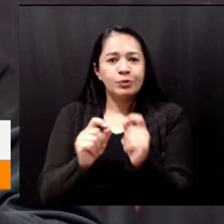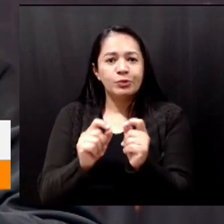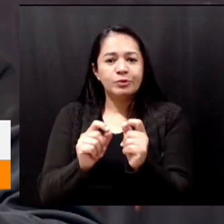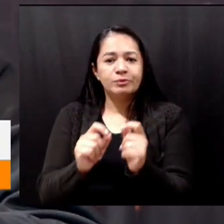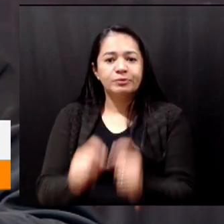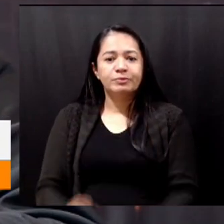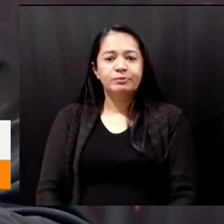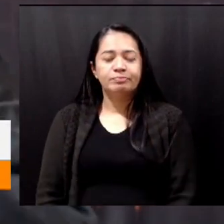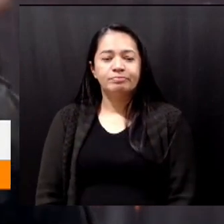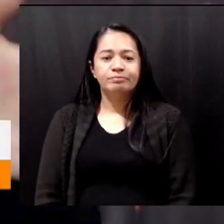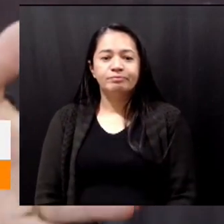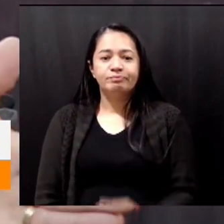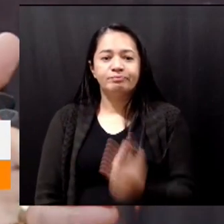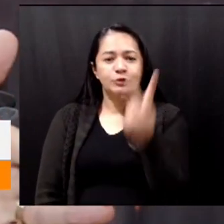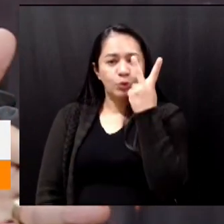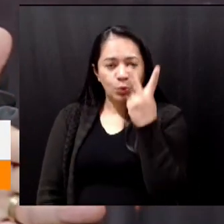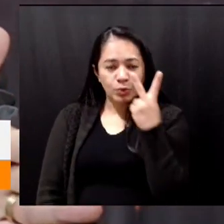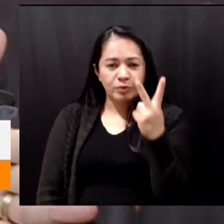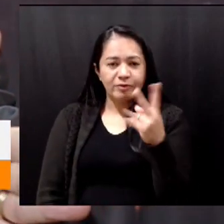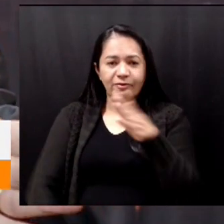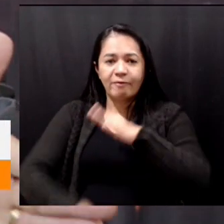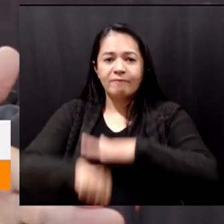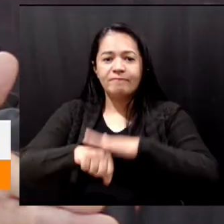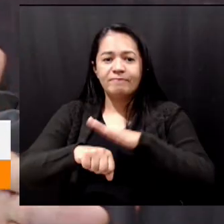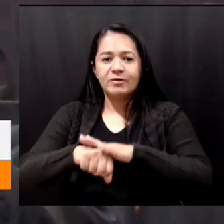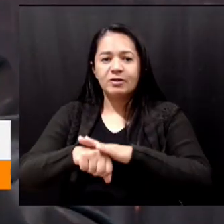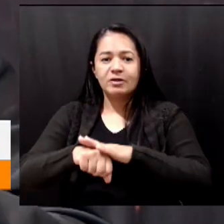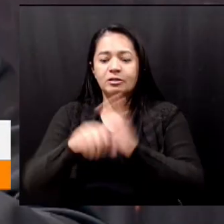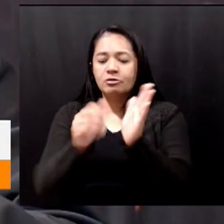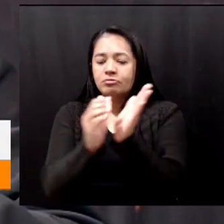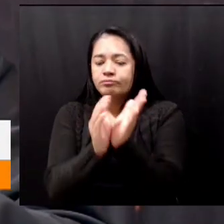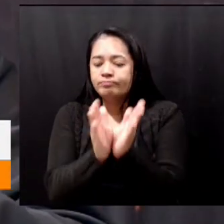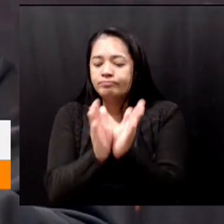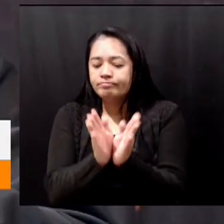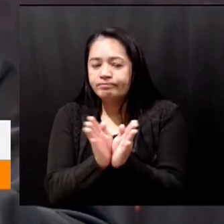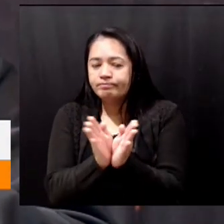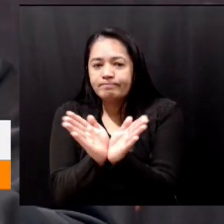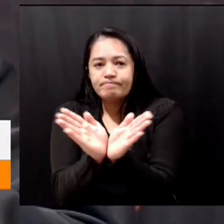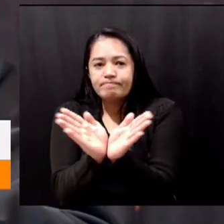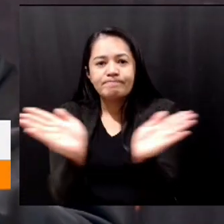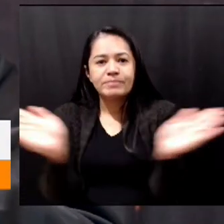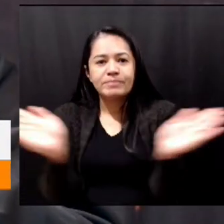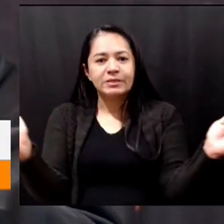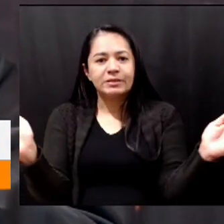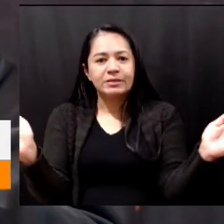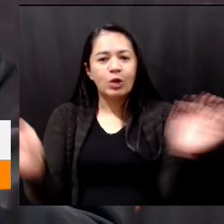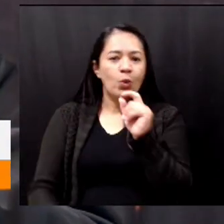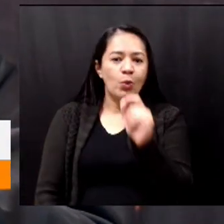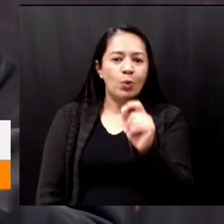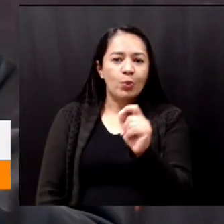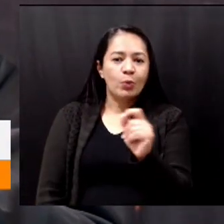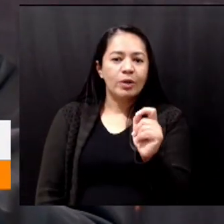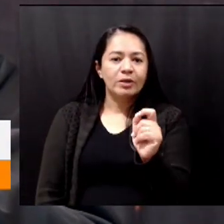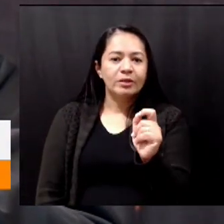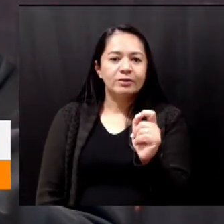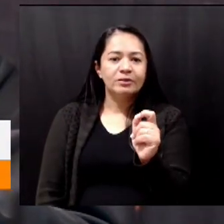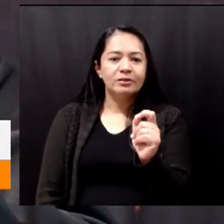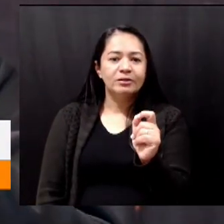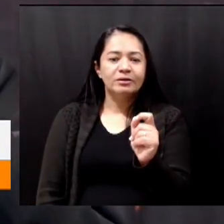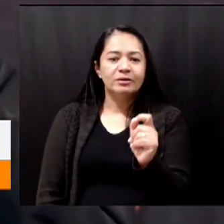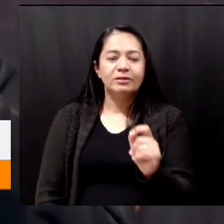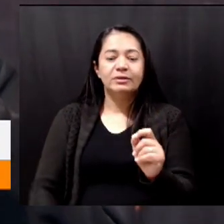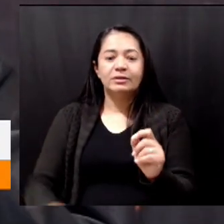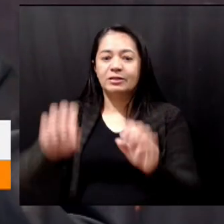fizeram uma bifurcação de Campinas em termos de protagonismo, né? É uma trilha dos ecossistemas regionais. Então